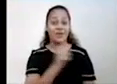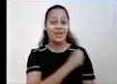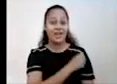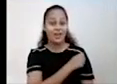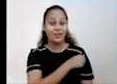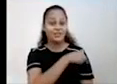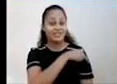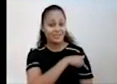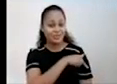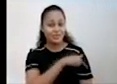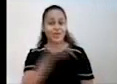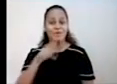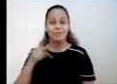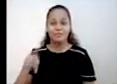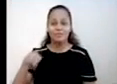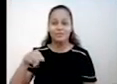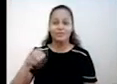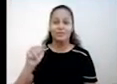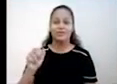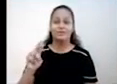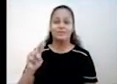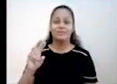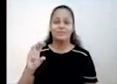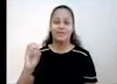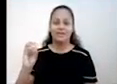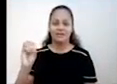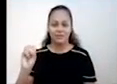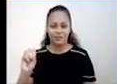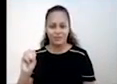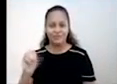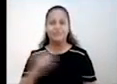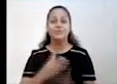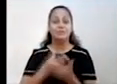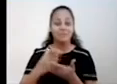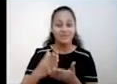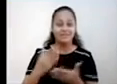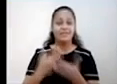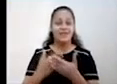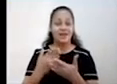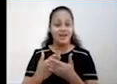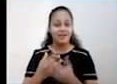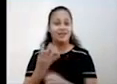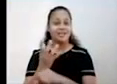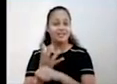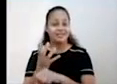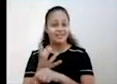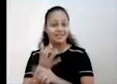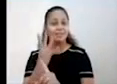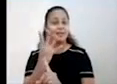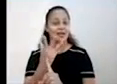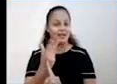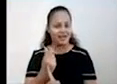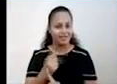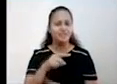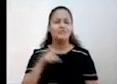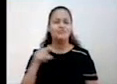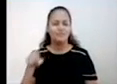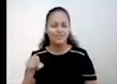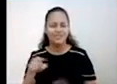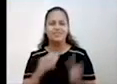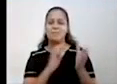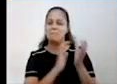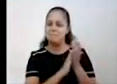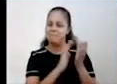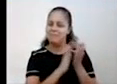Oi, alunos do sétimo ano, sou o professor Marcos e estamos iniciando mais uma aula de arte. Antes quero dizer que estão todos de